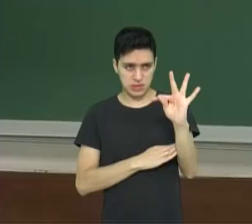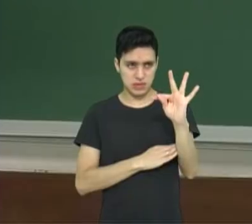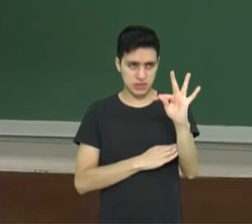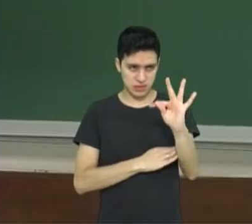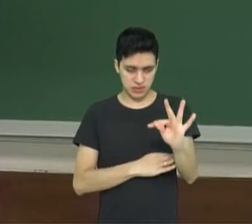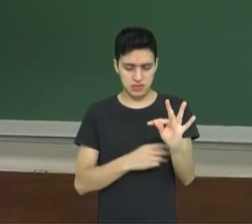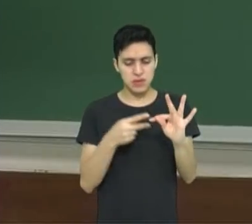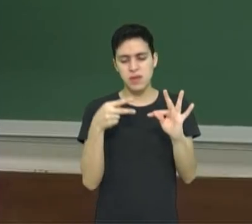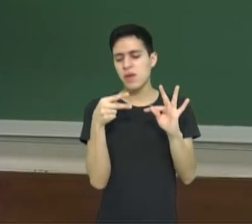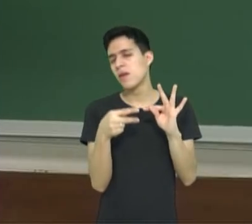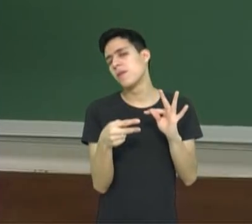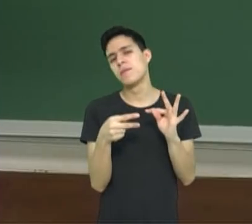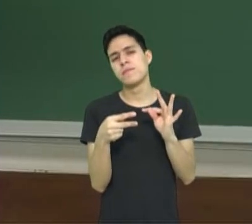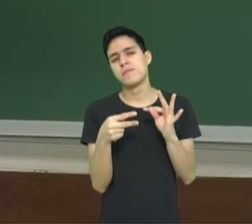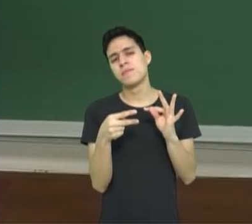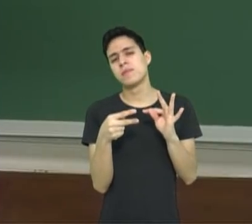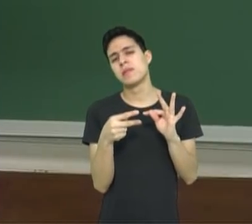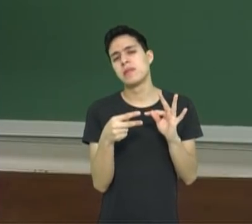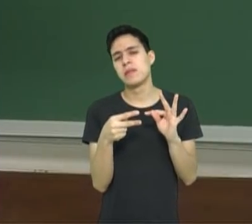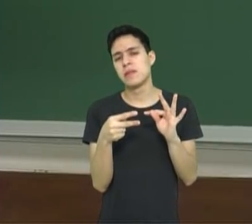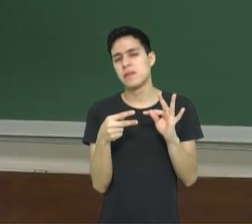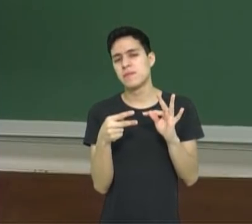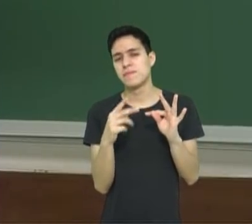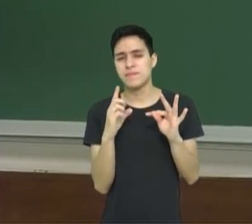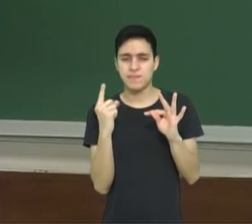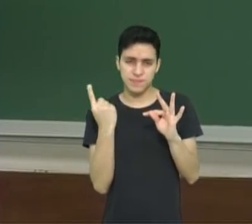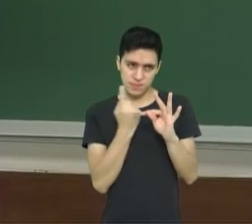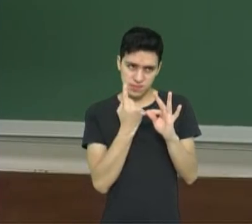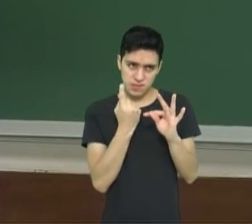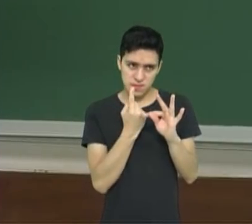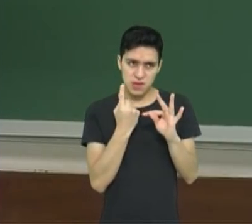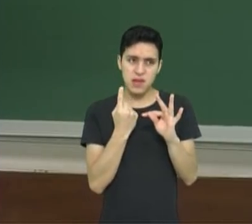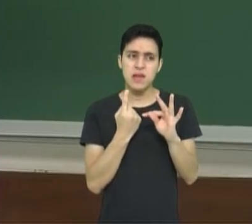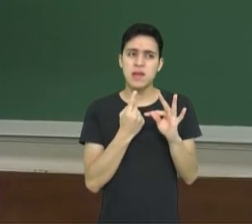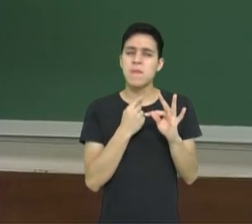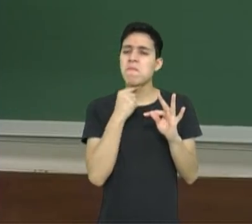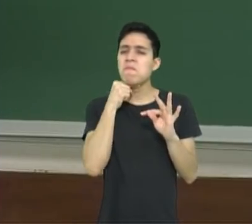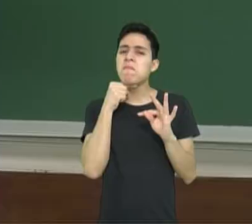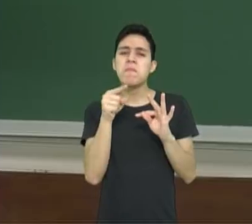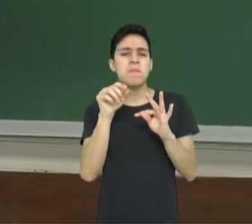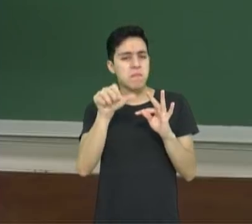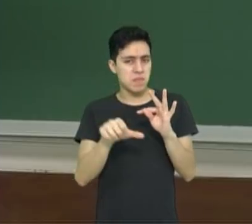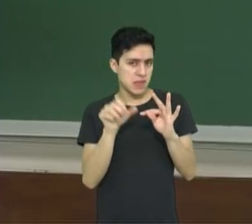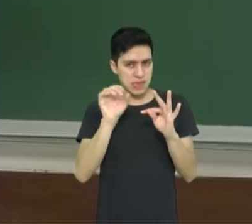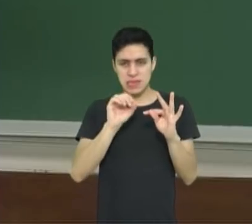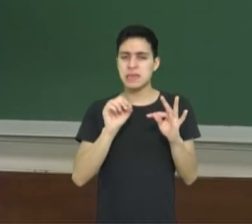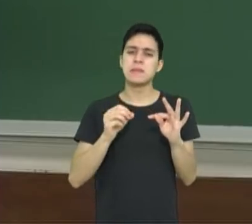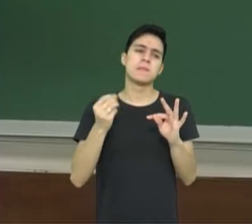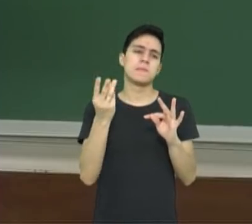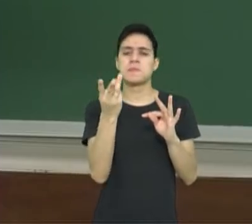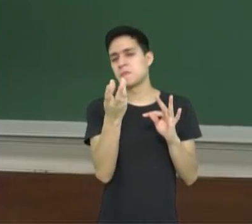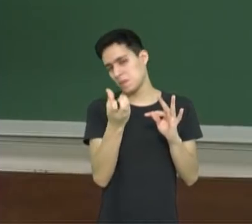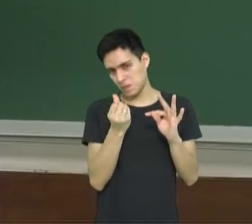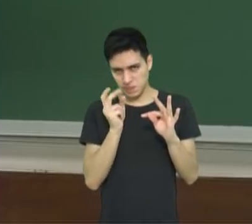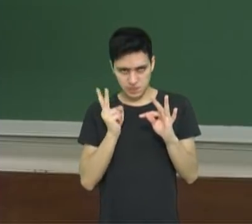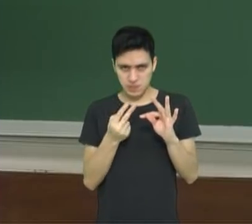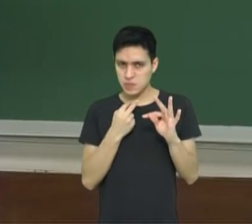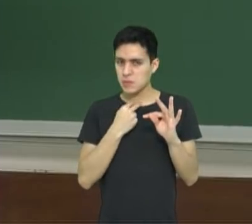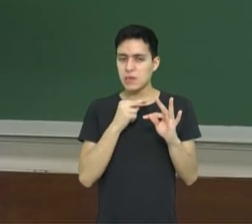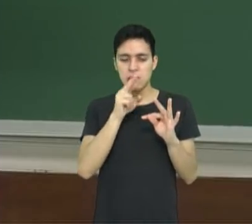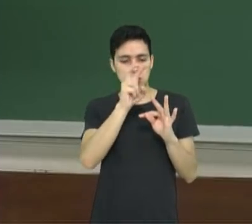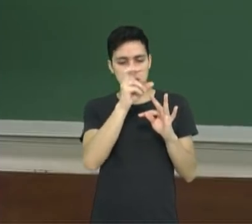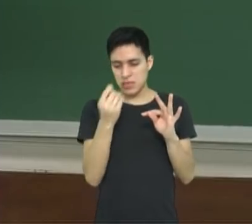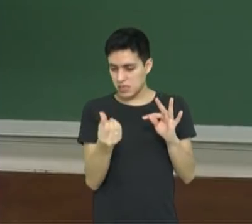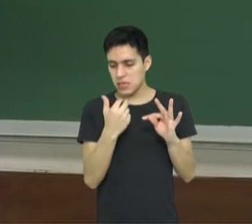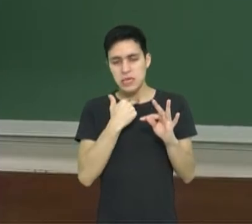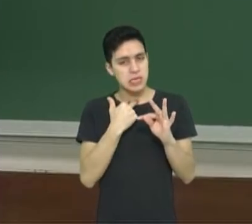Copia o sinal de igual. Primeiro, copia o número que não mudou de lugar. Não pode passar o